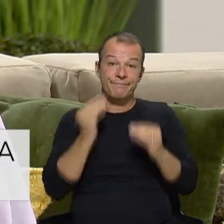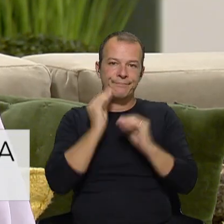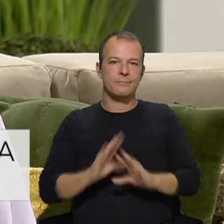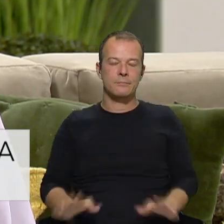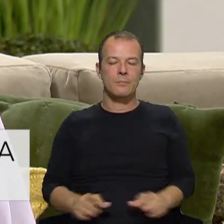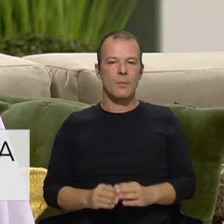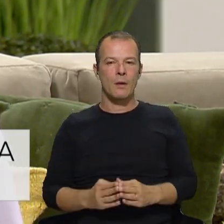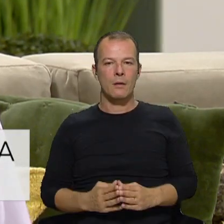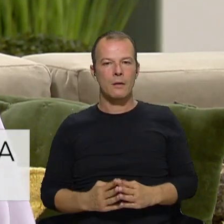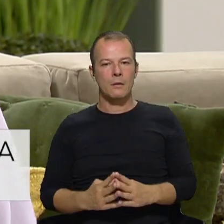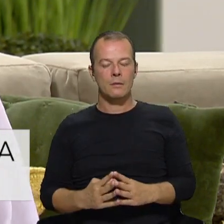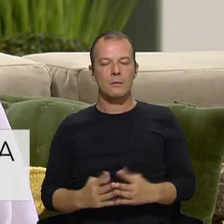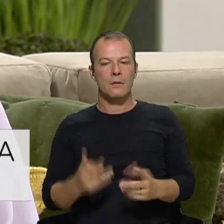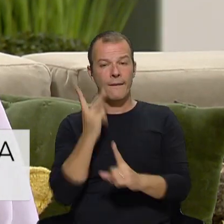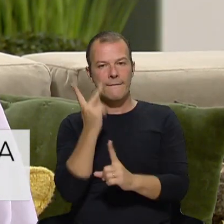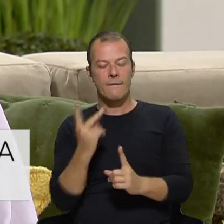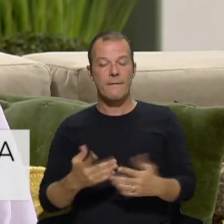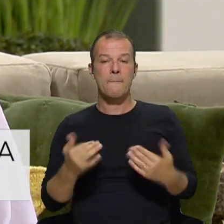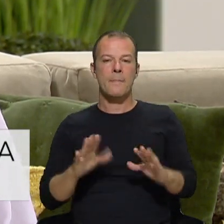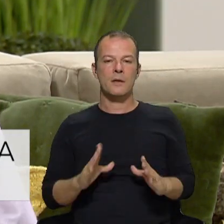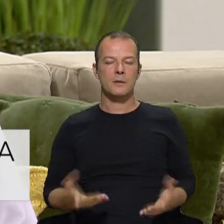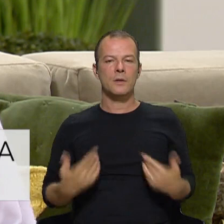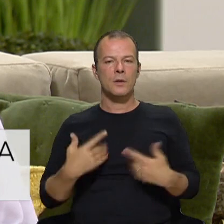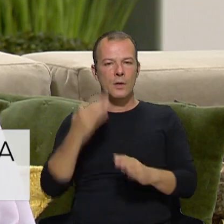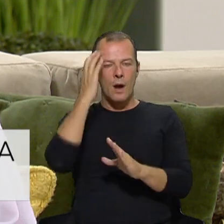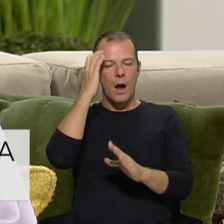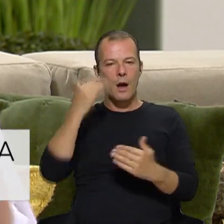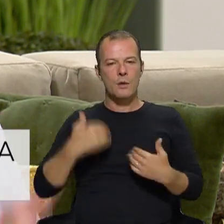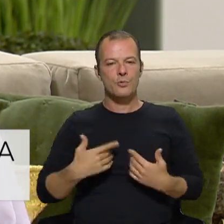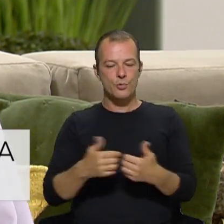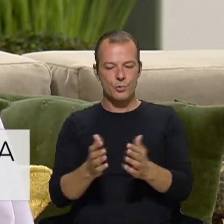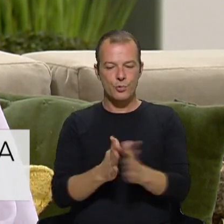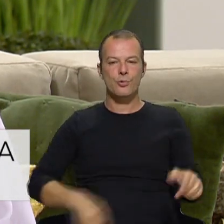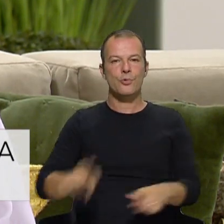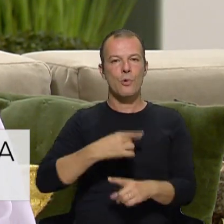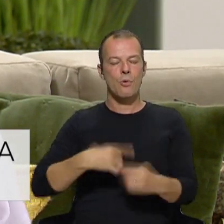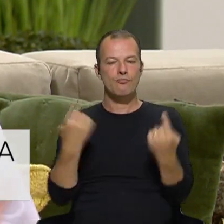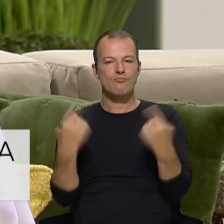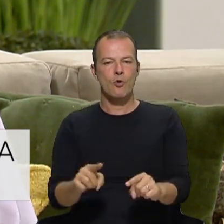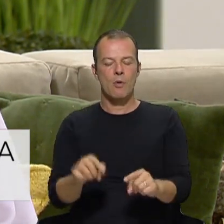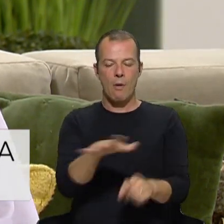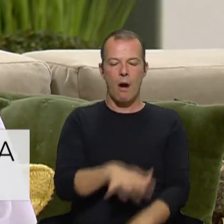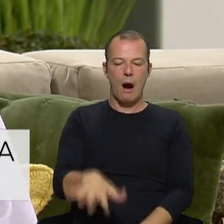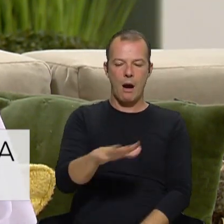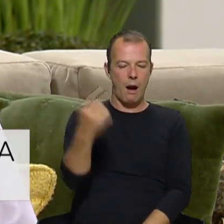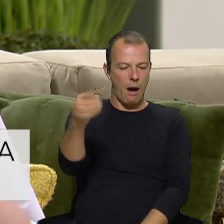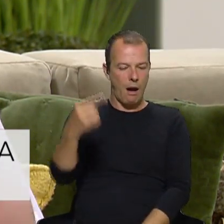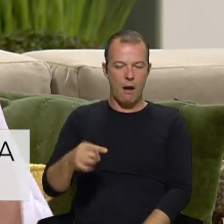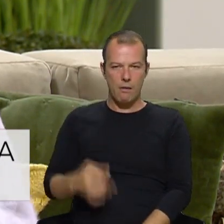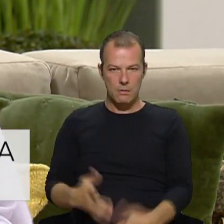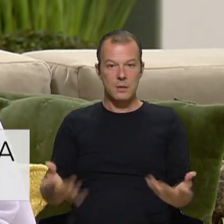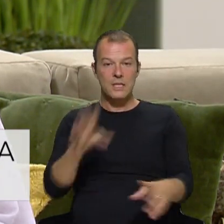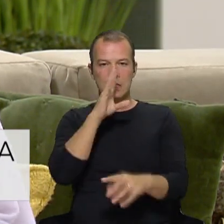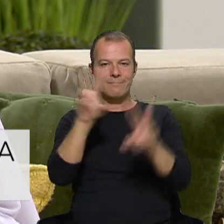inevitáveis, não é? de viver, mas eu acredito que todos nós temos um espaço. E este espaço, quando